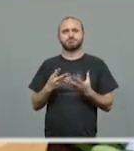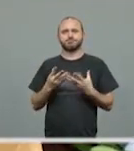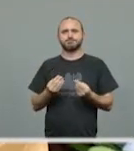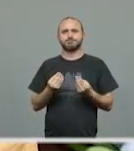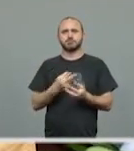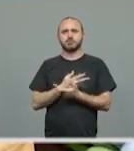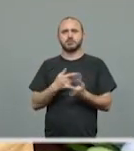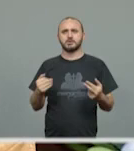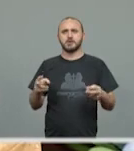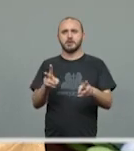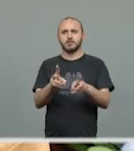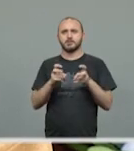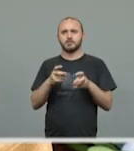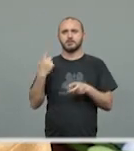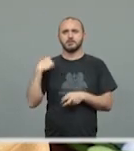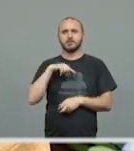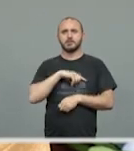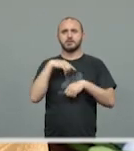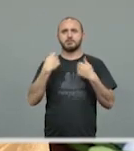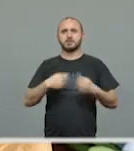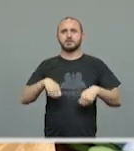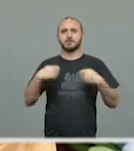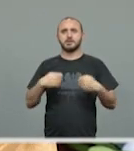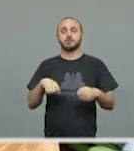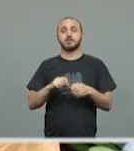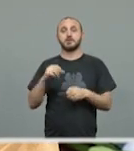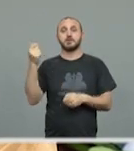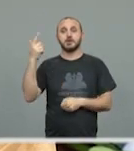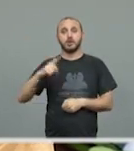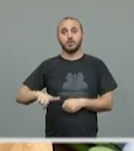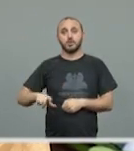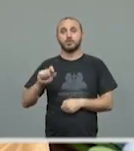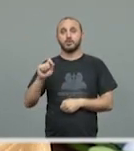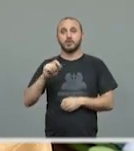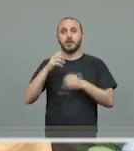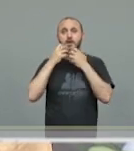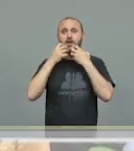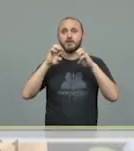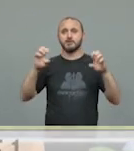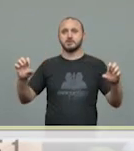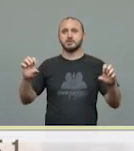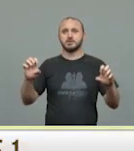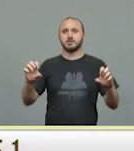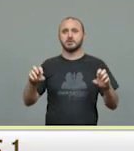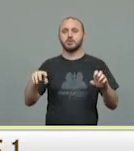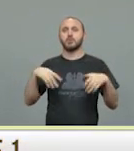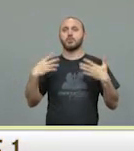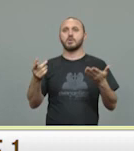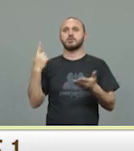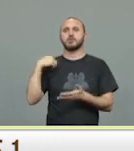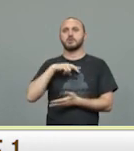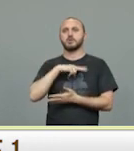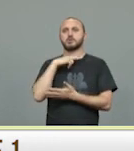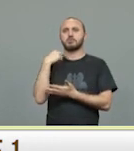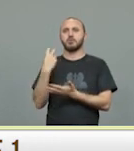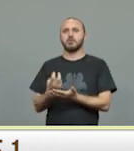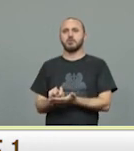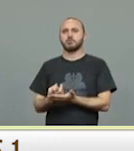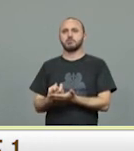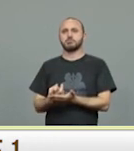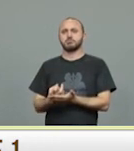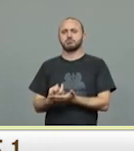eu percebo, que nós precisamos fazer de novo uma evangelização da morte.